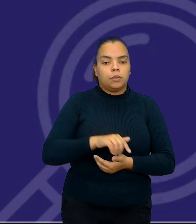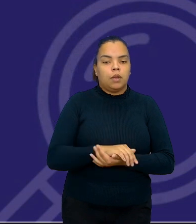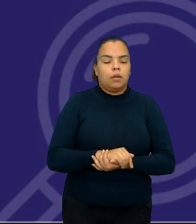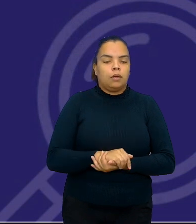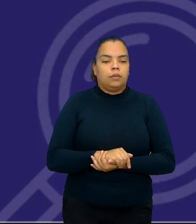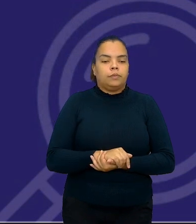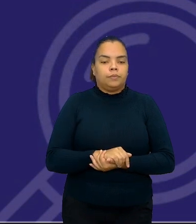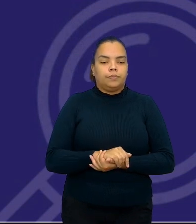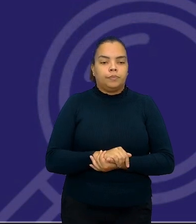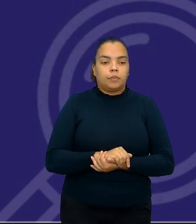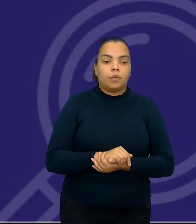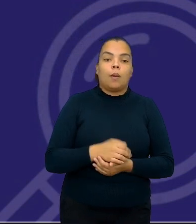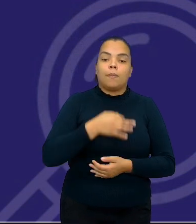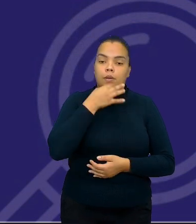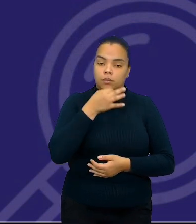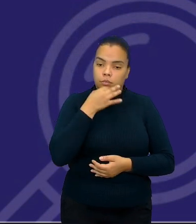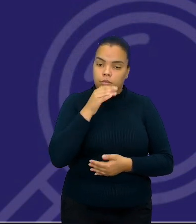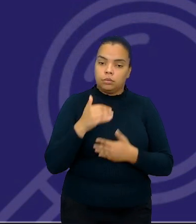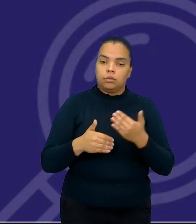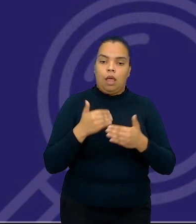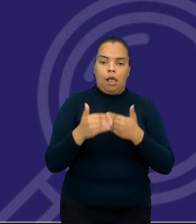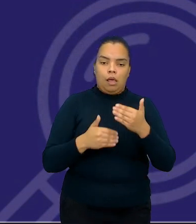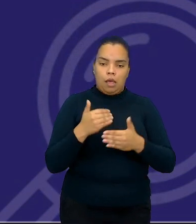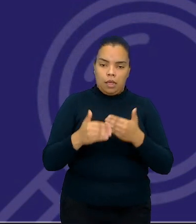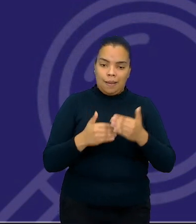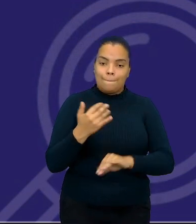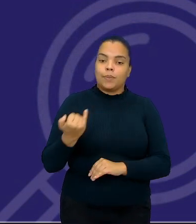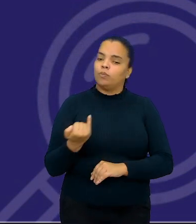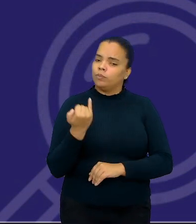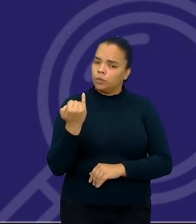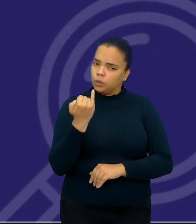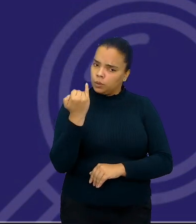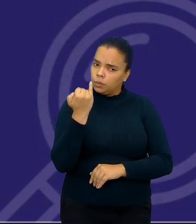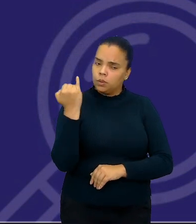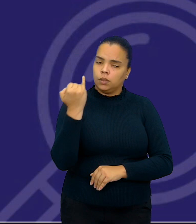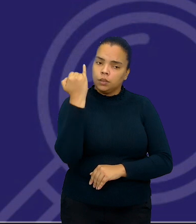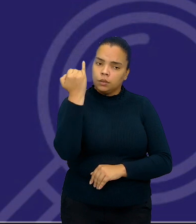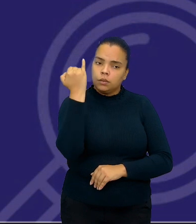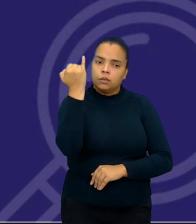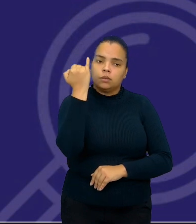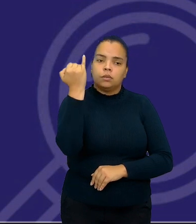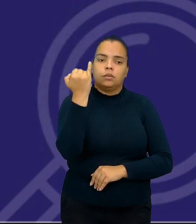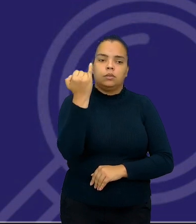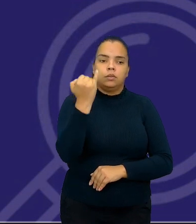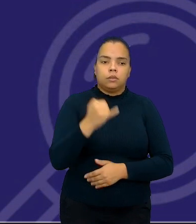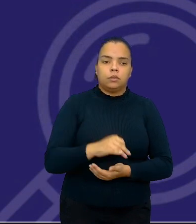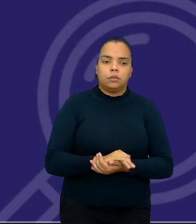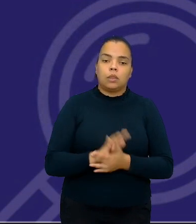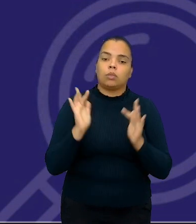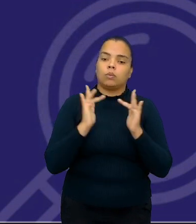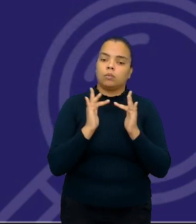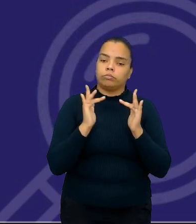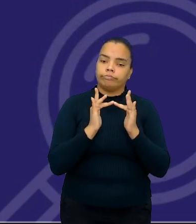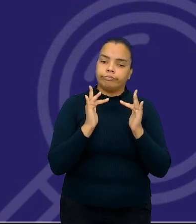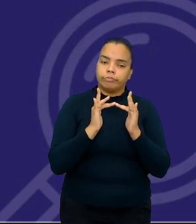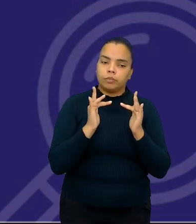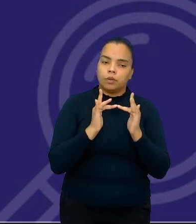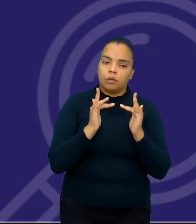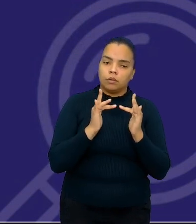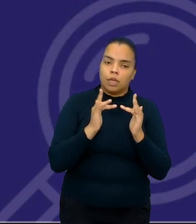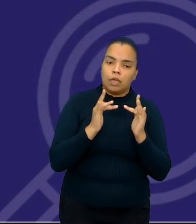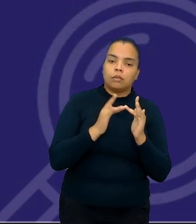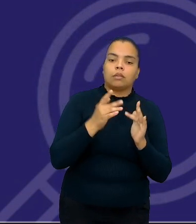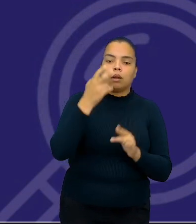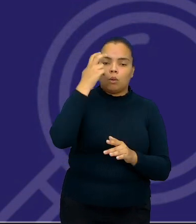argumentação, né, como nós já vimos, ele é fundamental para a promoção da regulação e do contato entre a